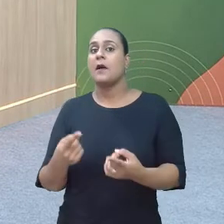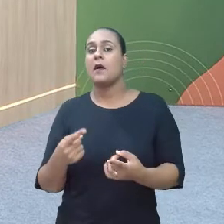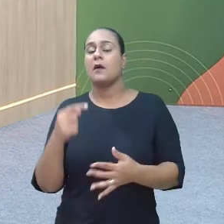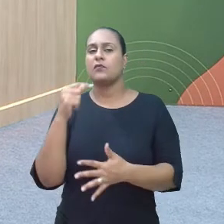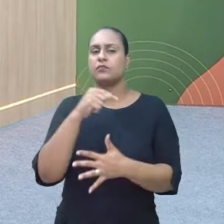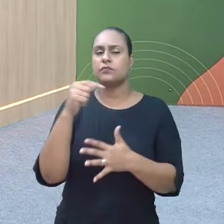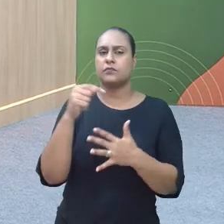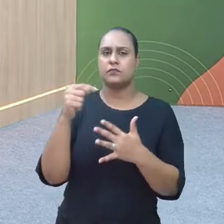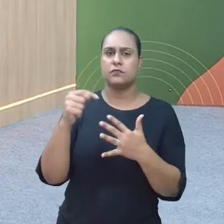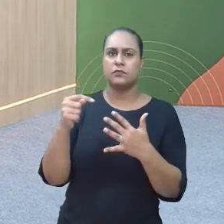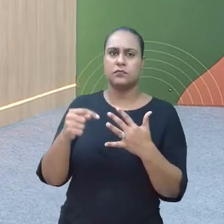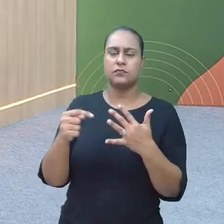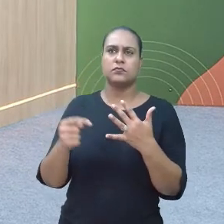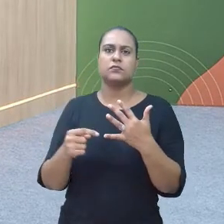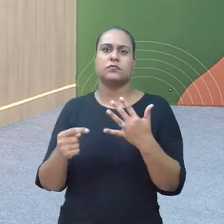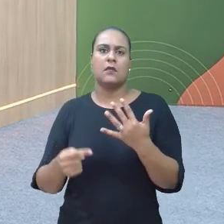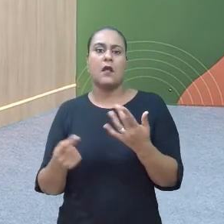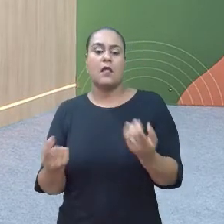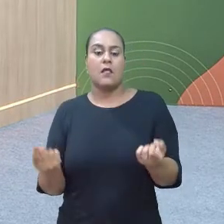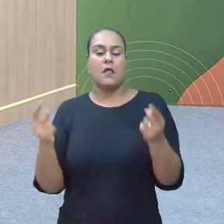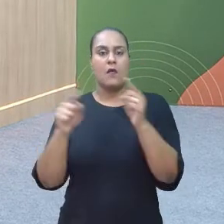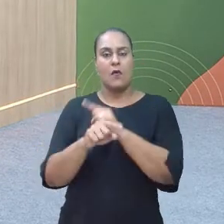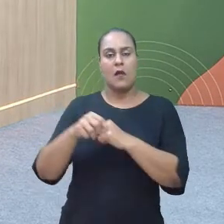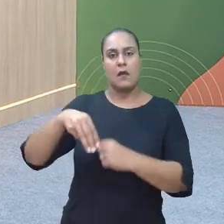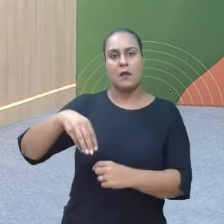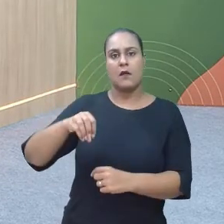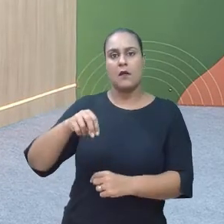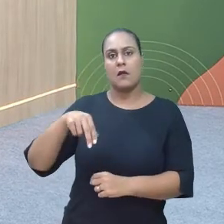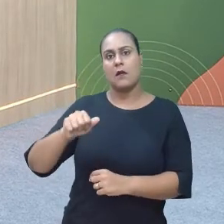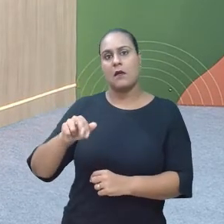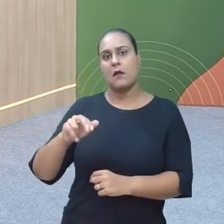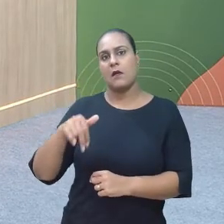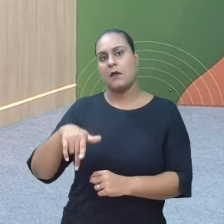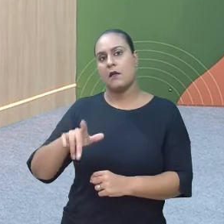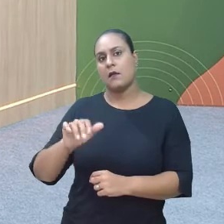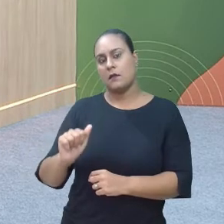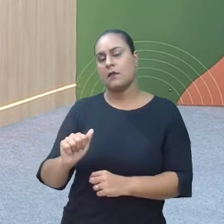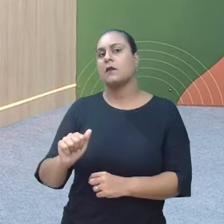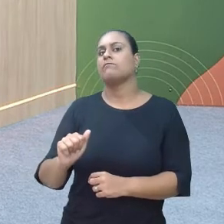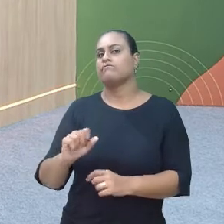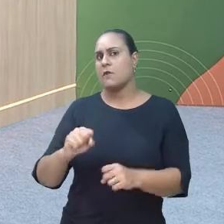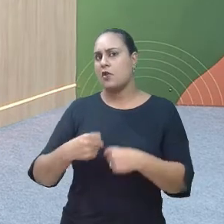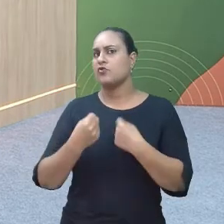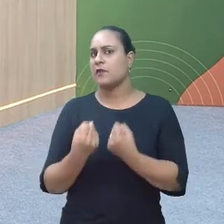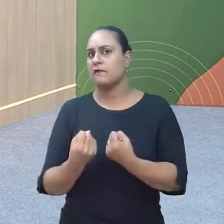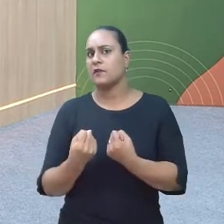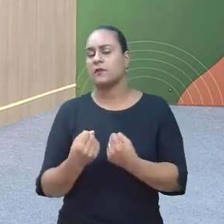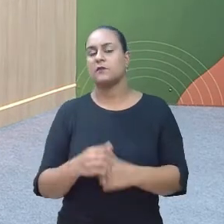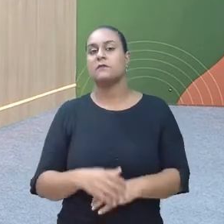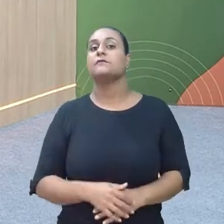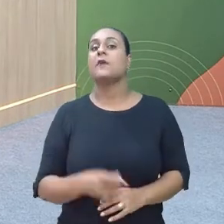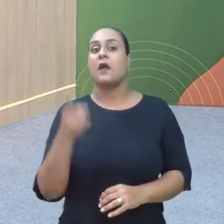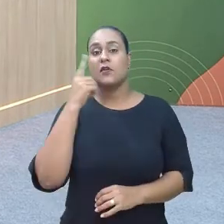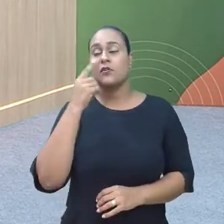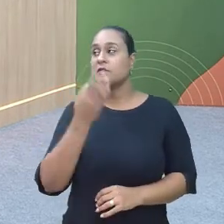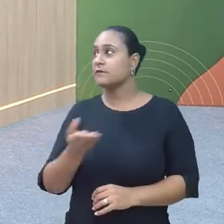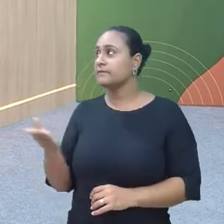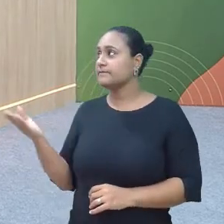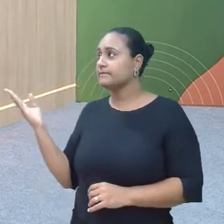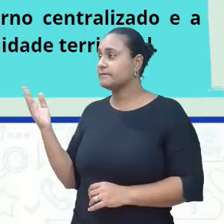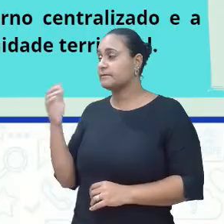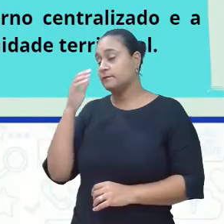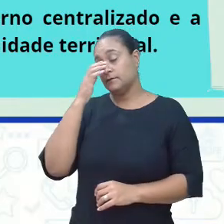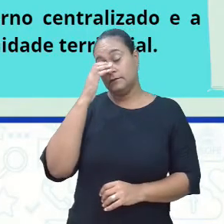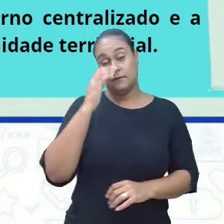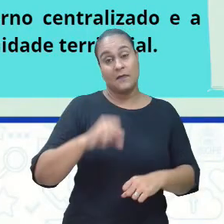ser contrário a uma monarquia absolutista, eles defendiam, tá certo? Então é isso que a gente vê na sequência. Defendia